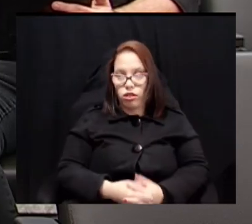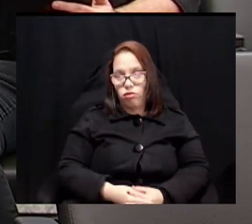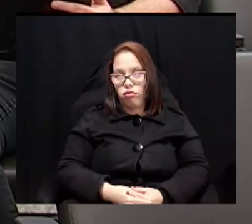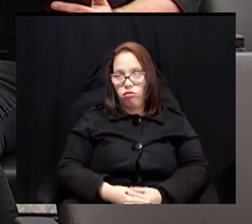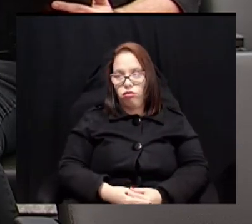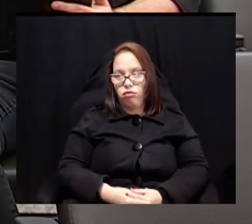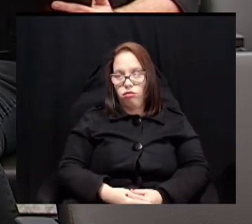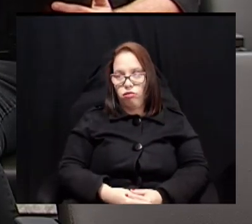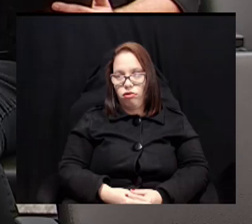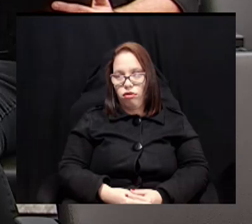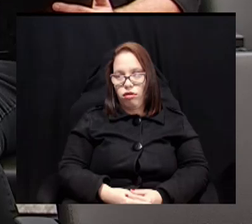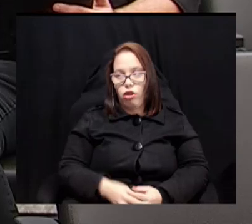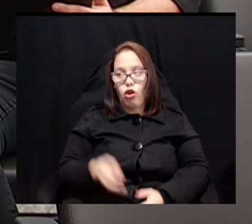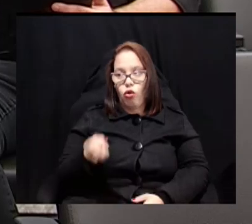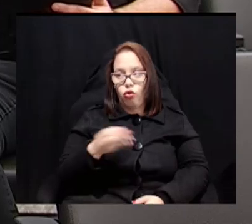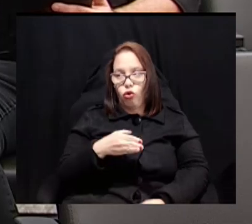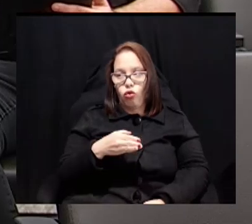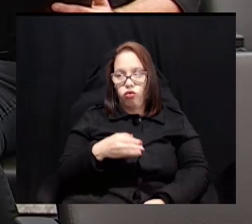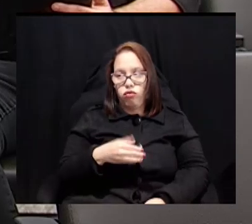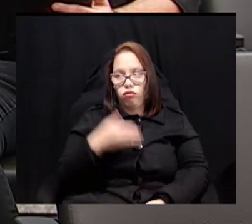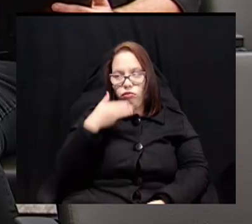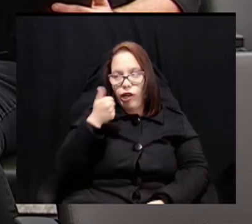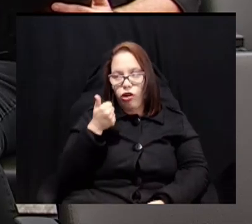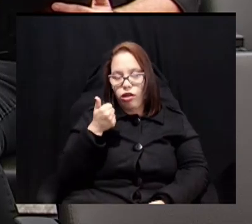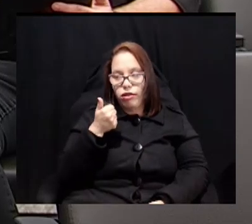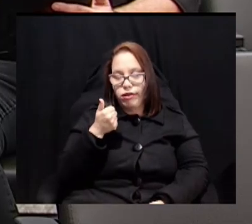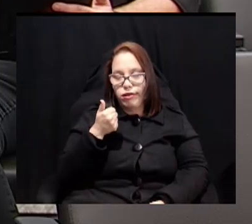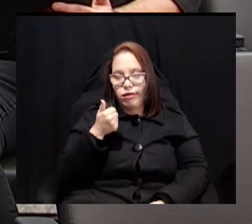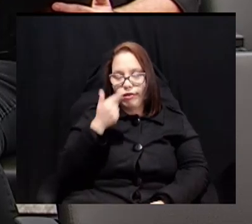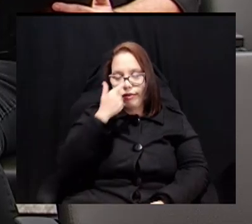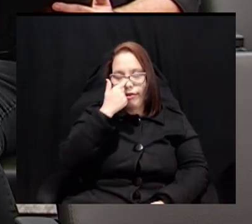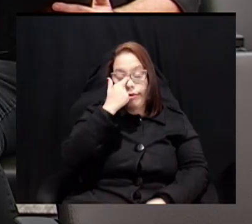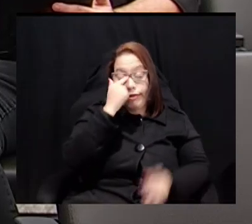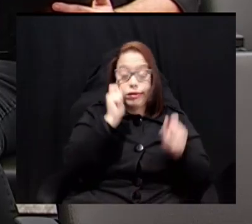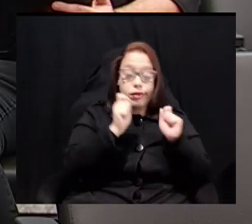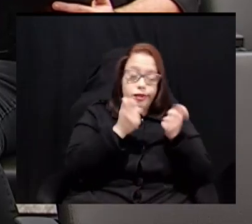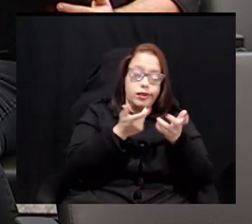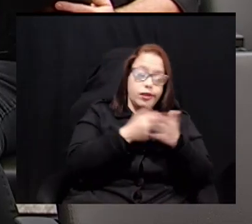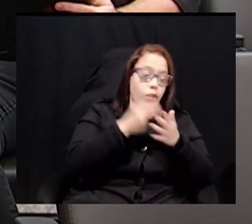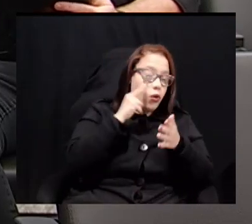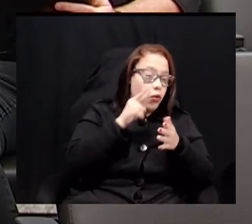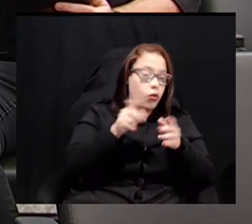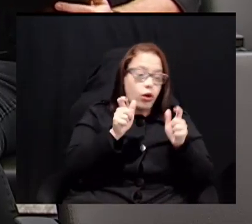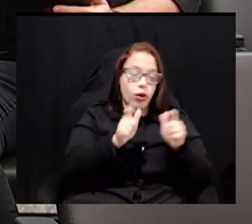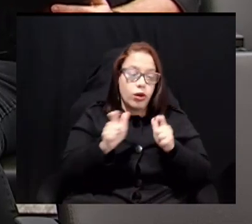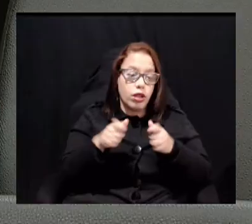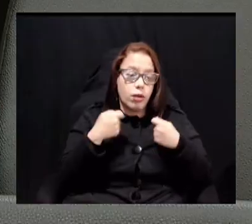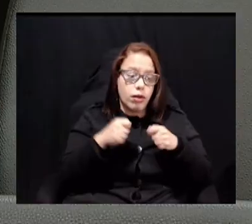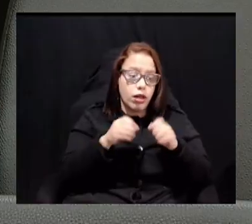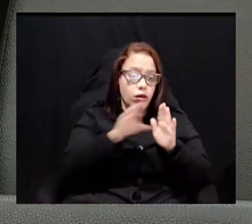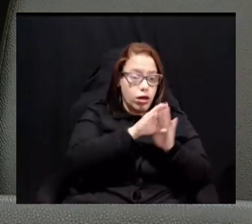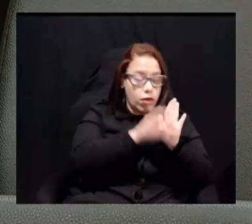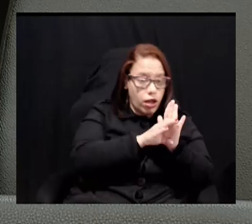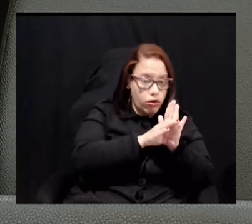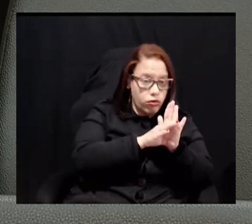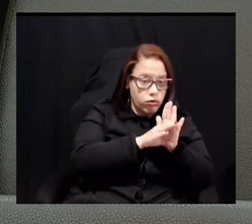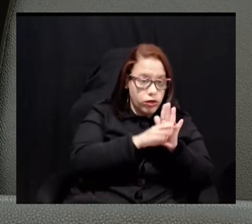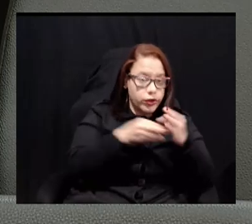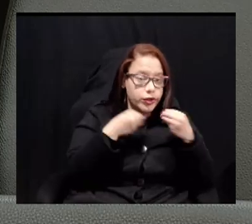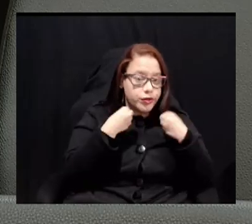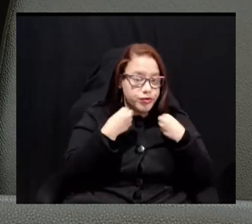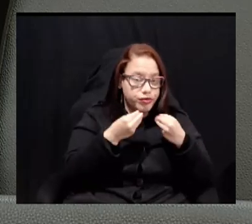no local ali onde ele está. Então a intenção é ver onde mais está programado e como está esse